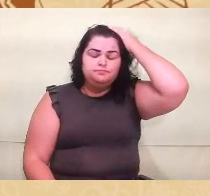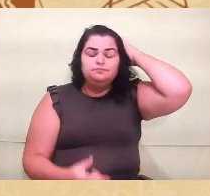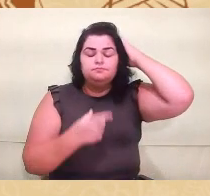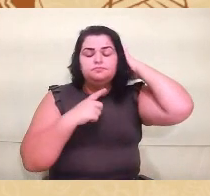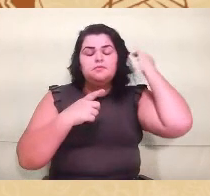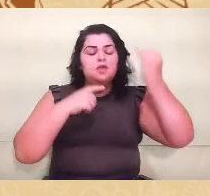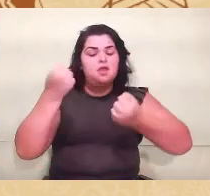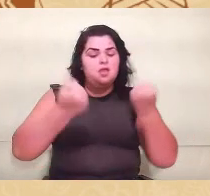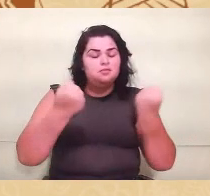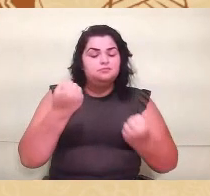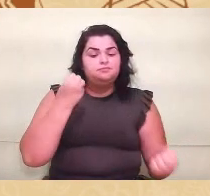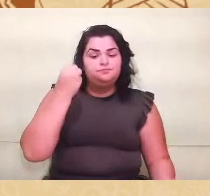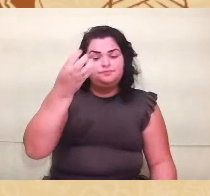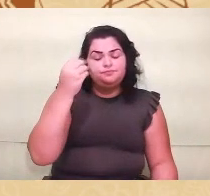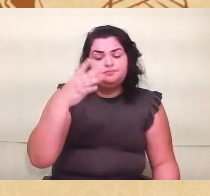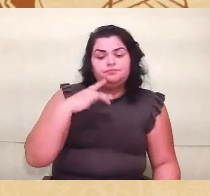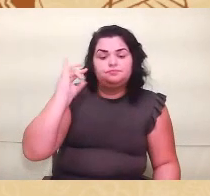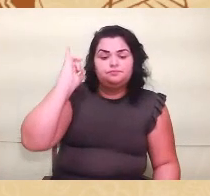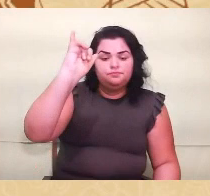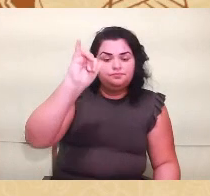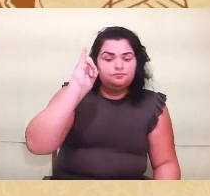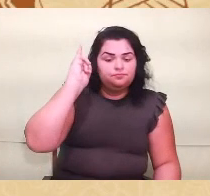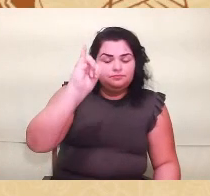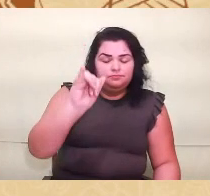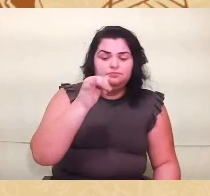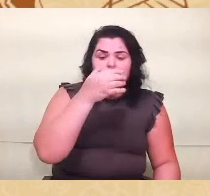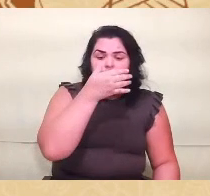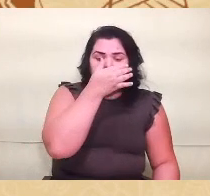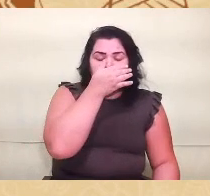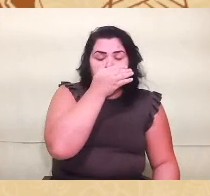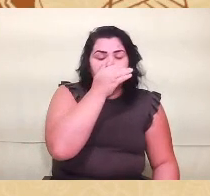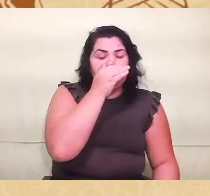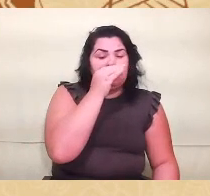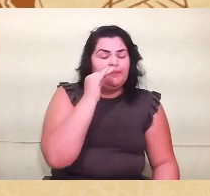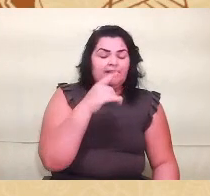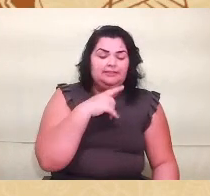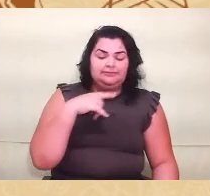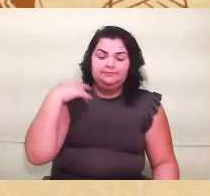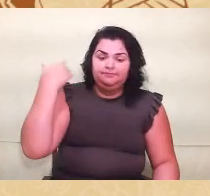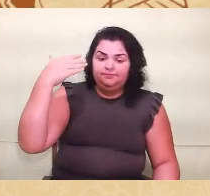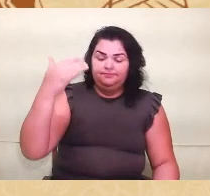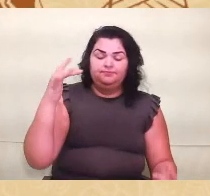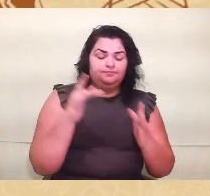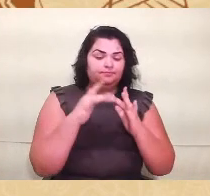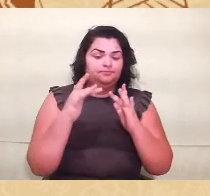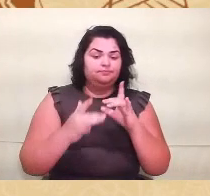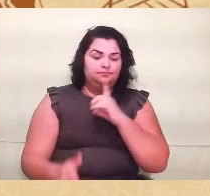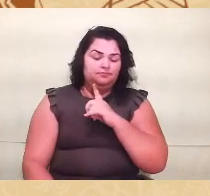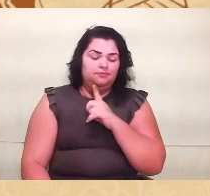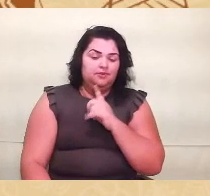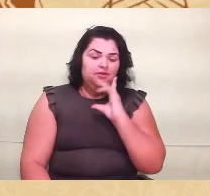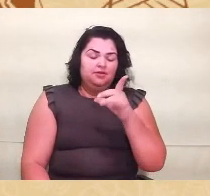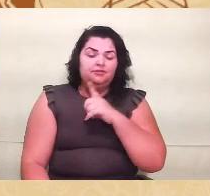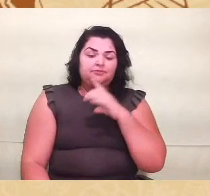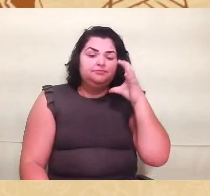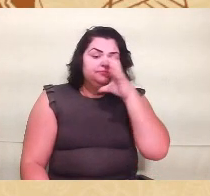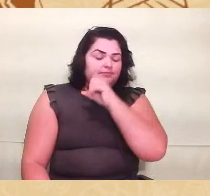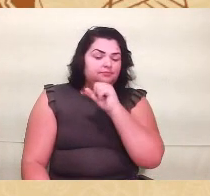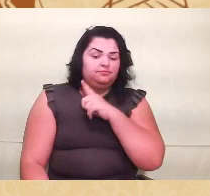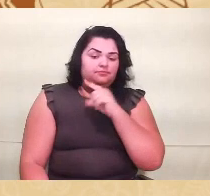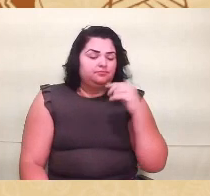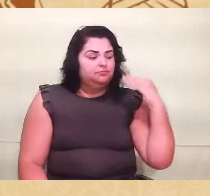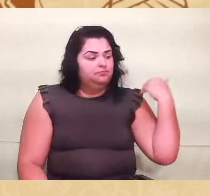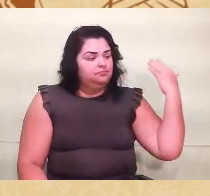quer viajar de avião, porque ele, quando tem contato com a civilização, ele rapidamente vai se moldando a